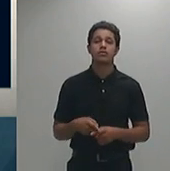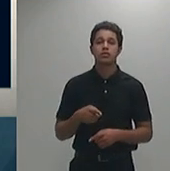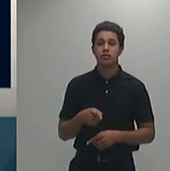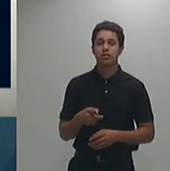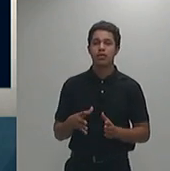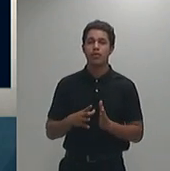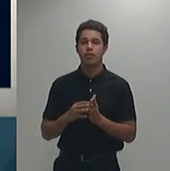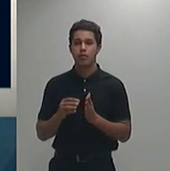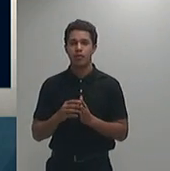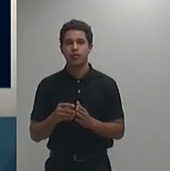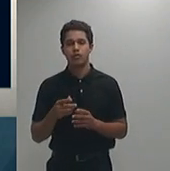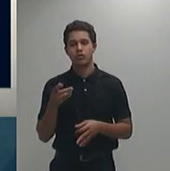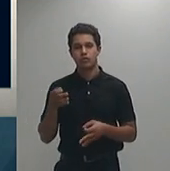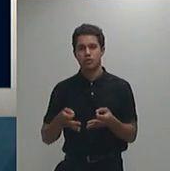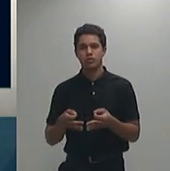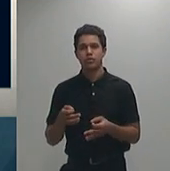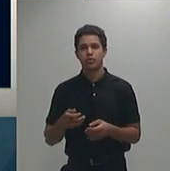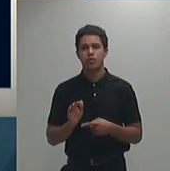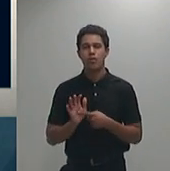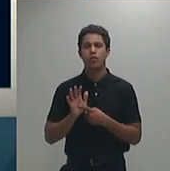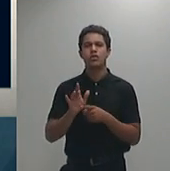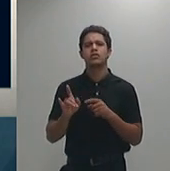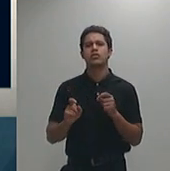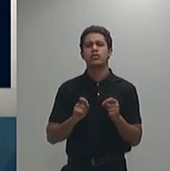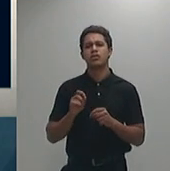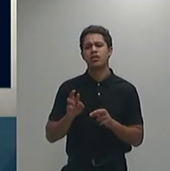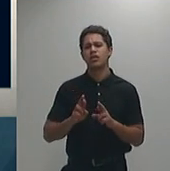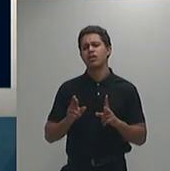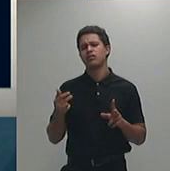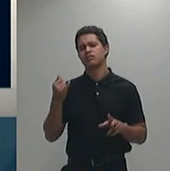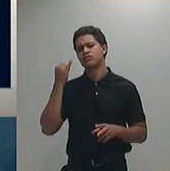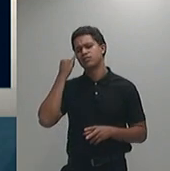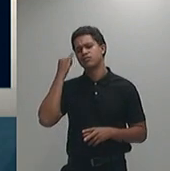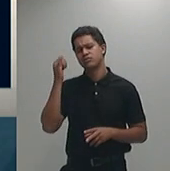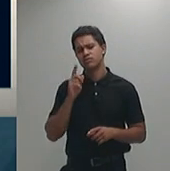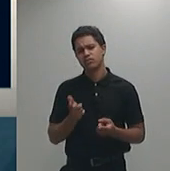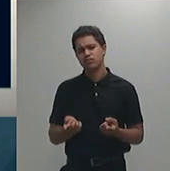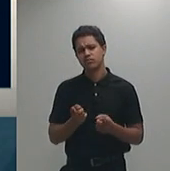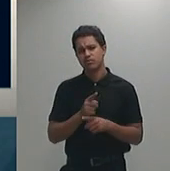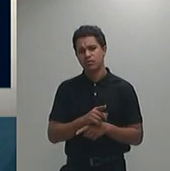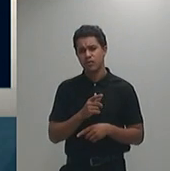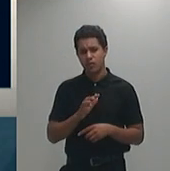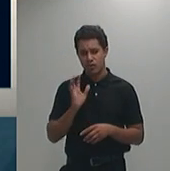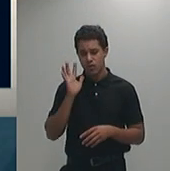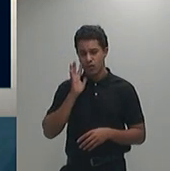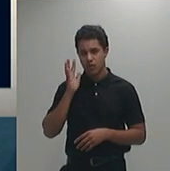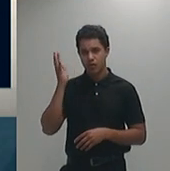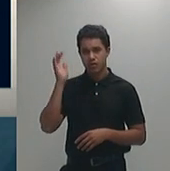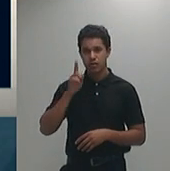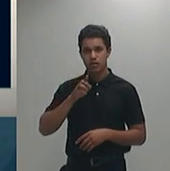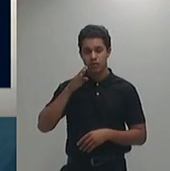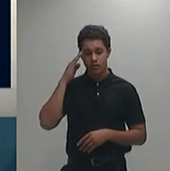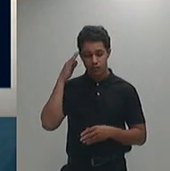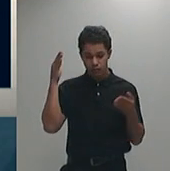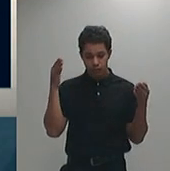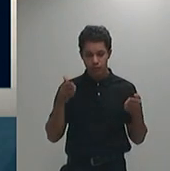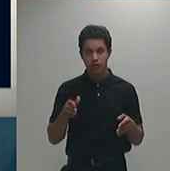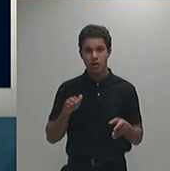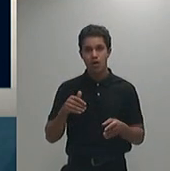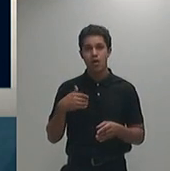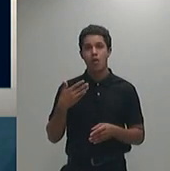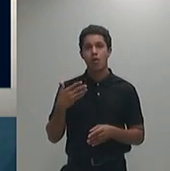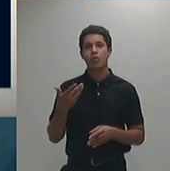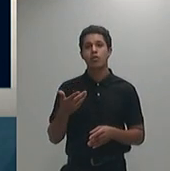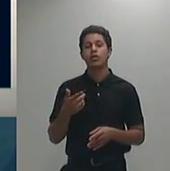julgamento estabeleceram-se divergência parcial do resultado especificamente quanto